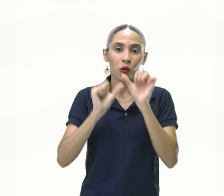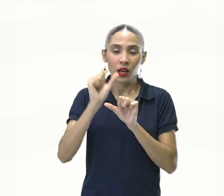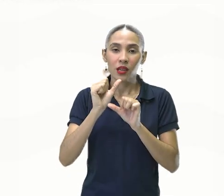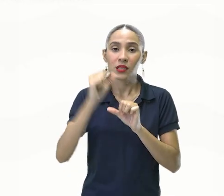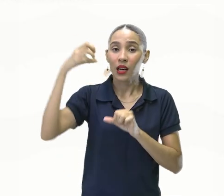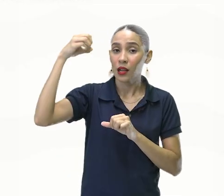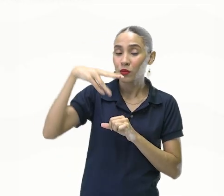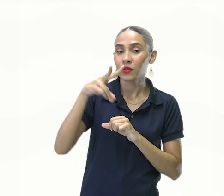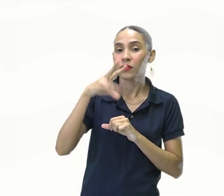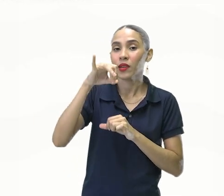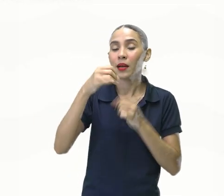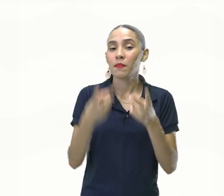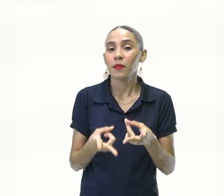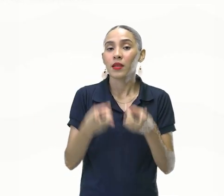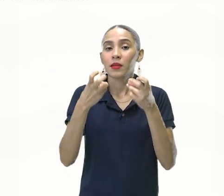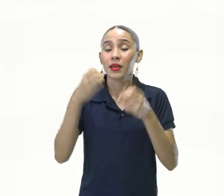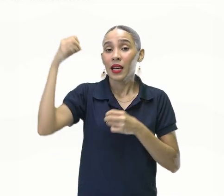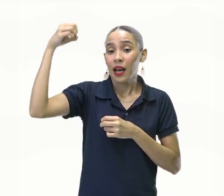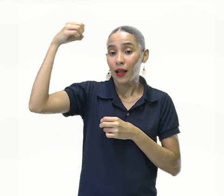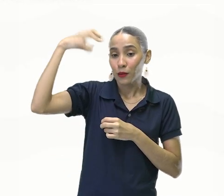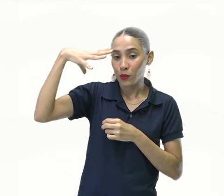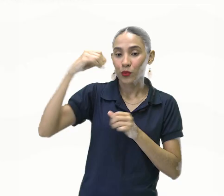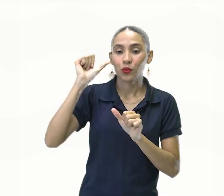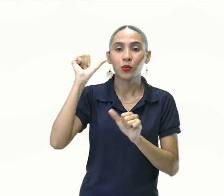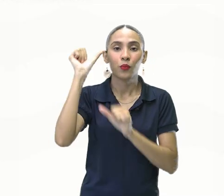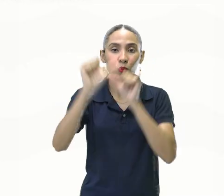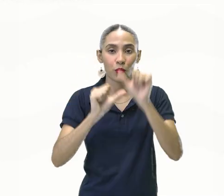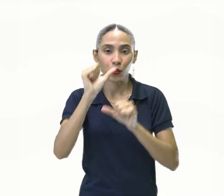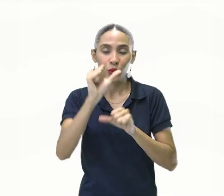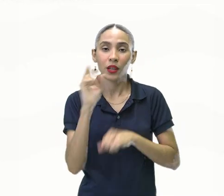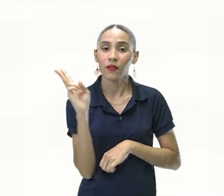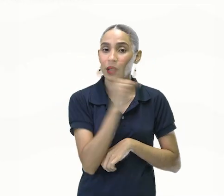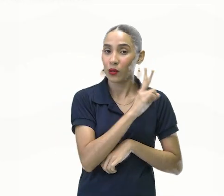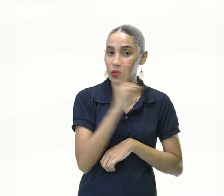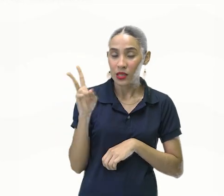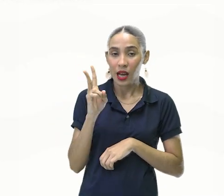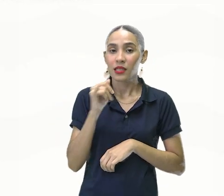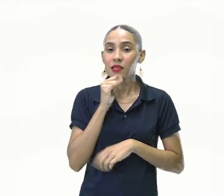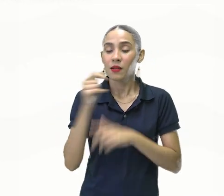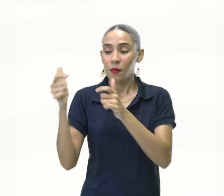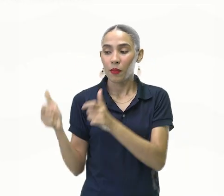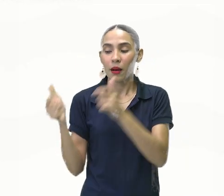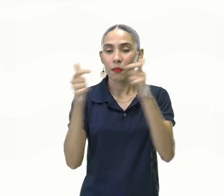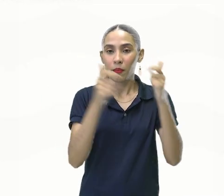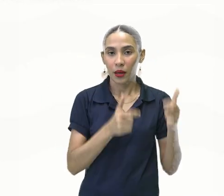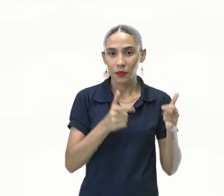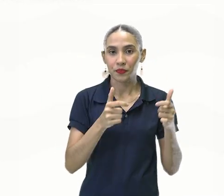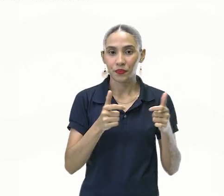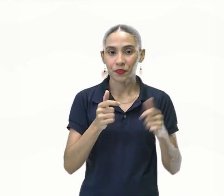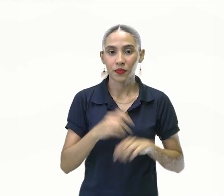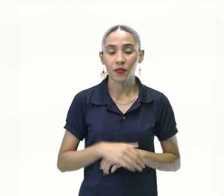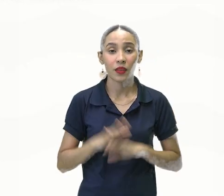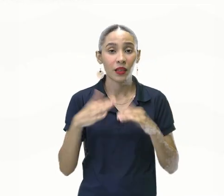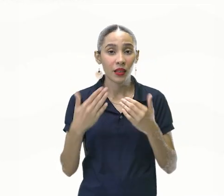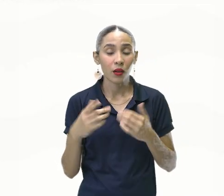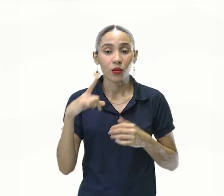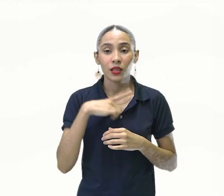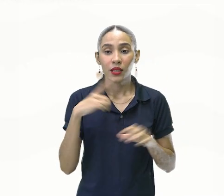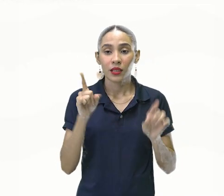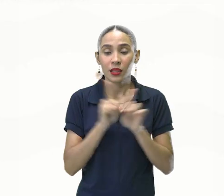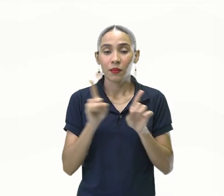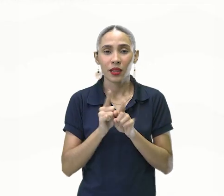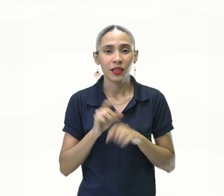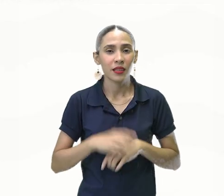é sempre, você percebe que a luz muda de velocidade ao passar de um meio para outro.